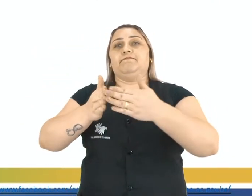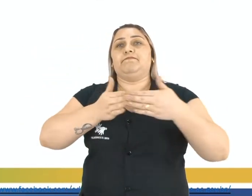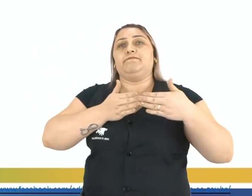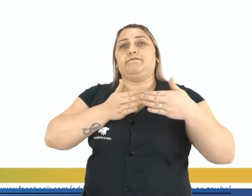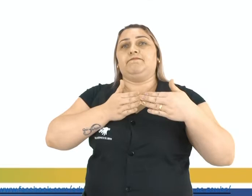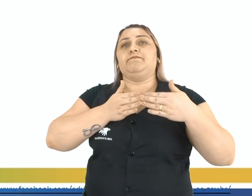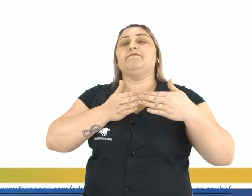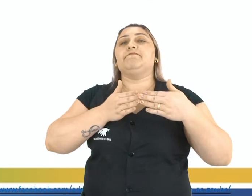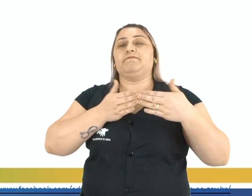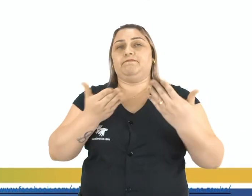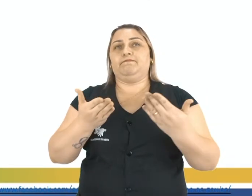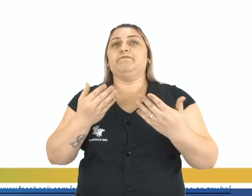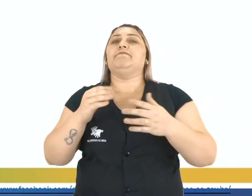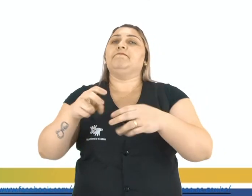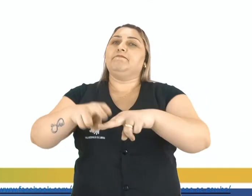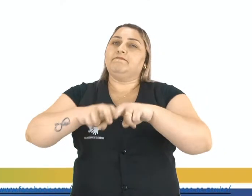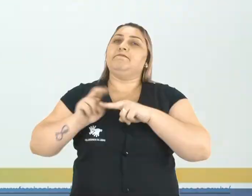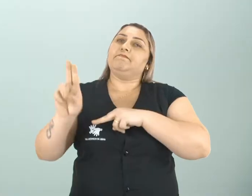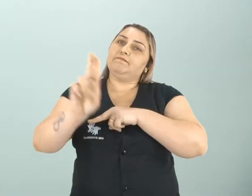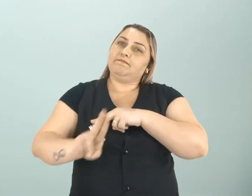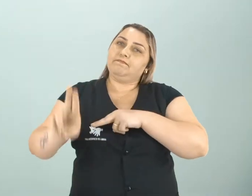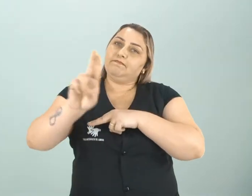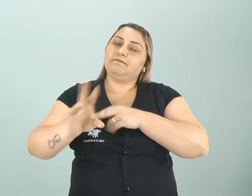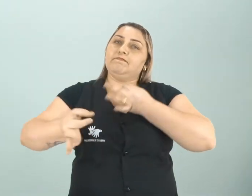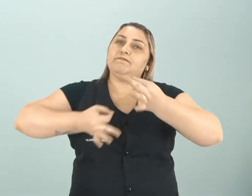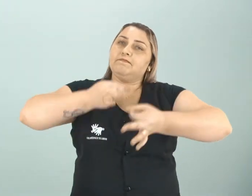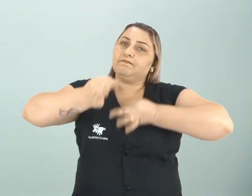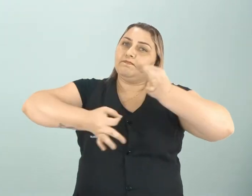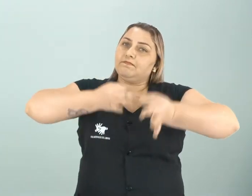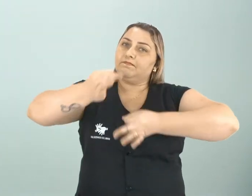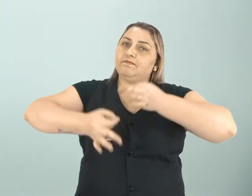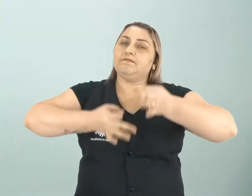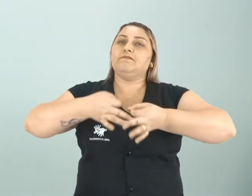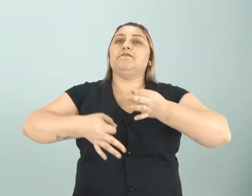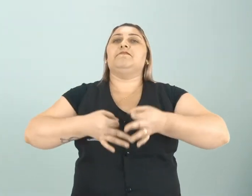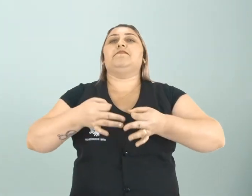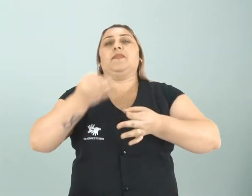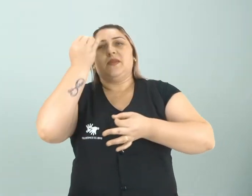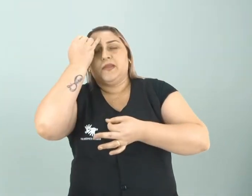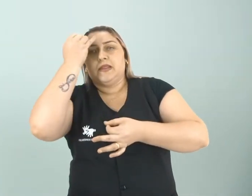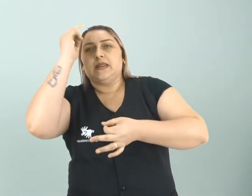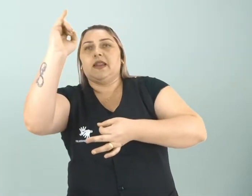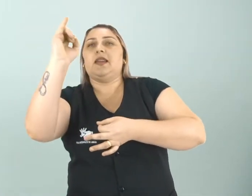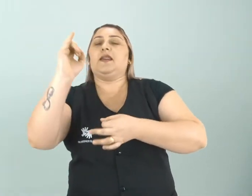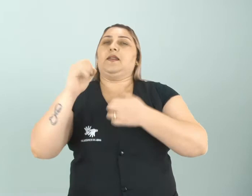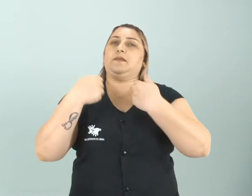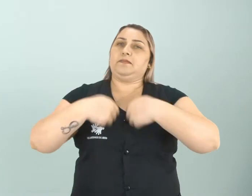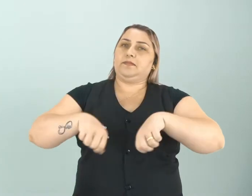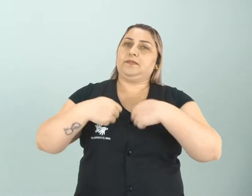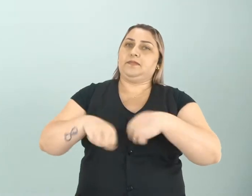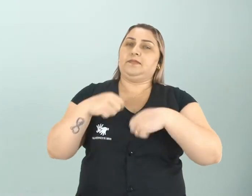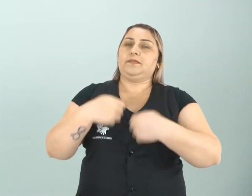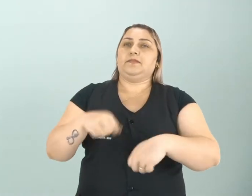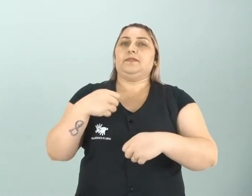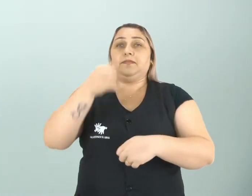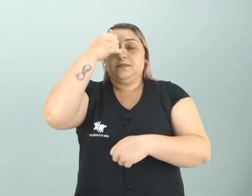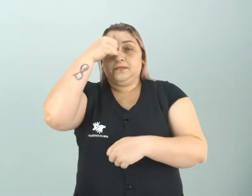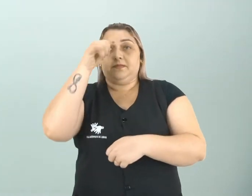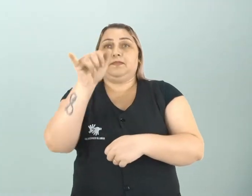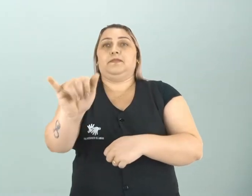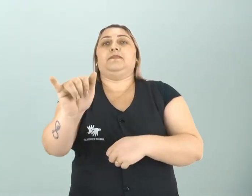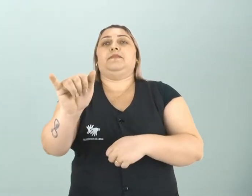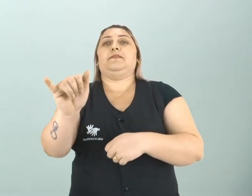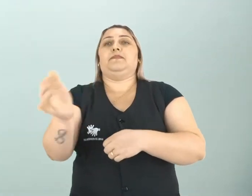casa. E por isso ele usa todos os argumentos, todos os pretextos, tudo que ele levantou, todos os dados estatísticos